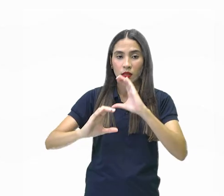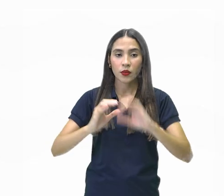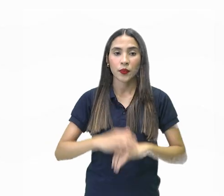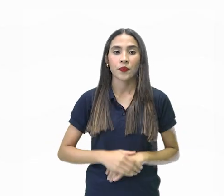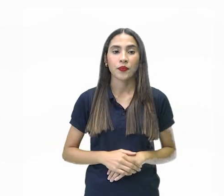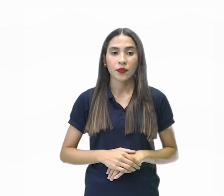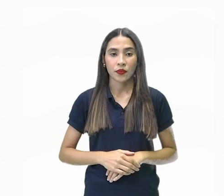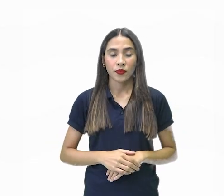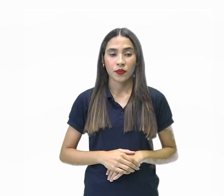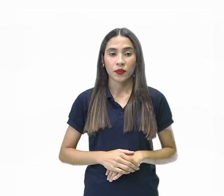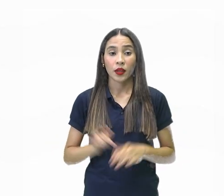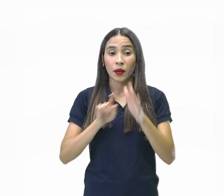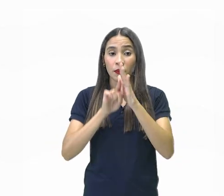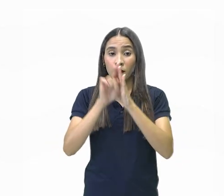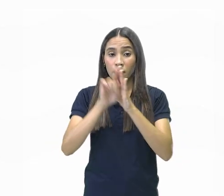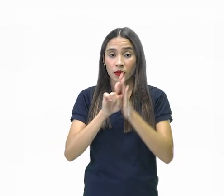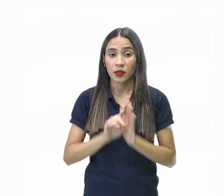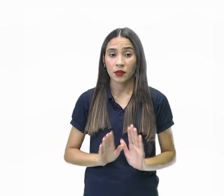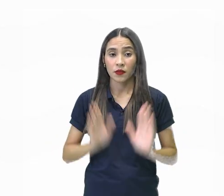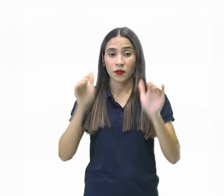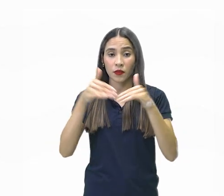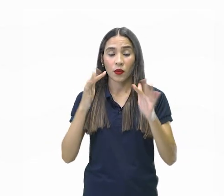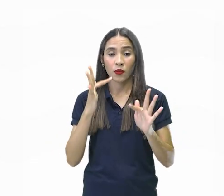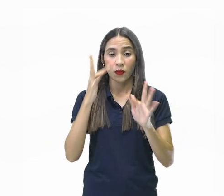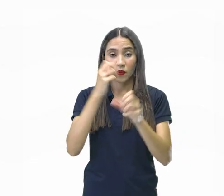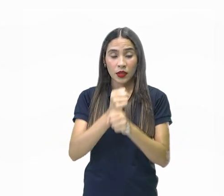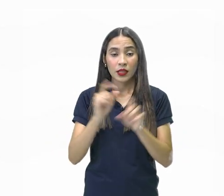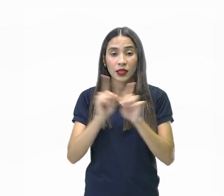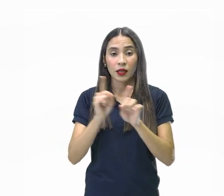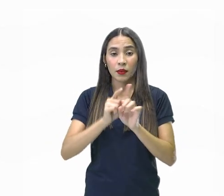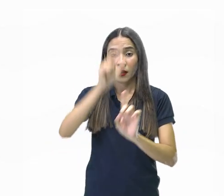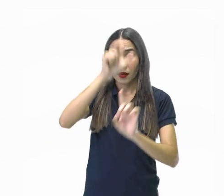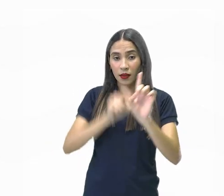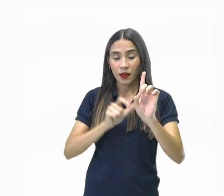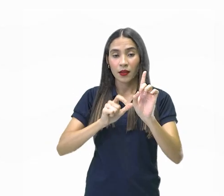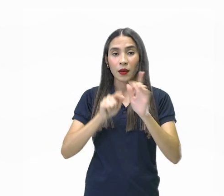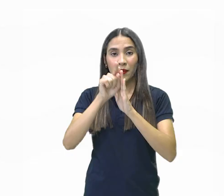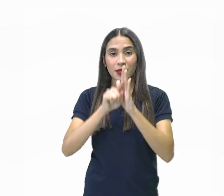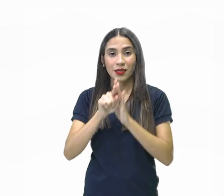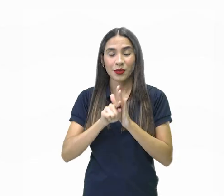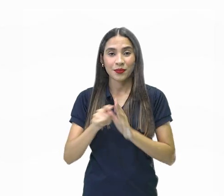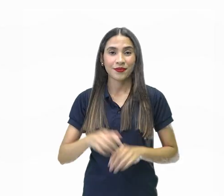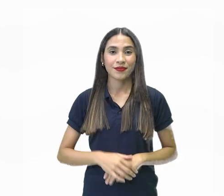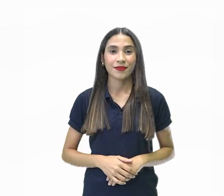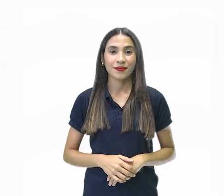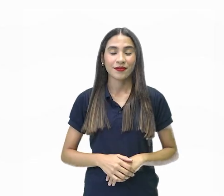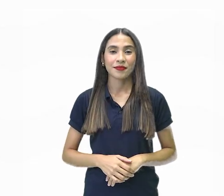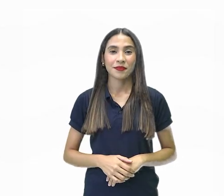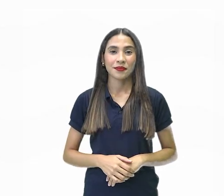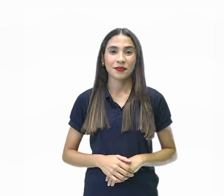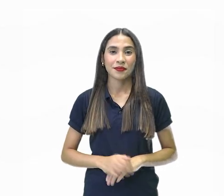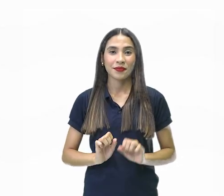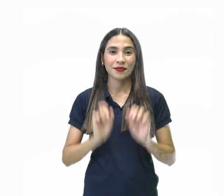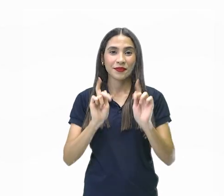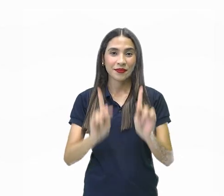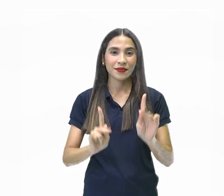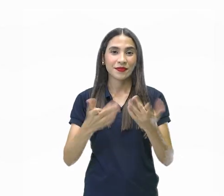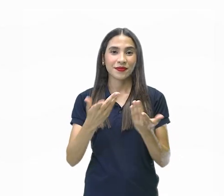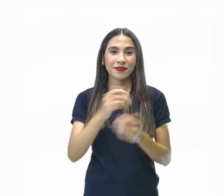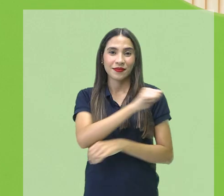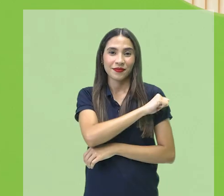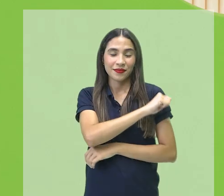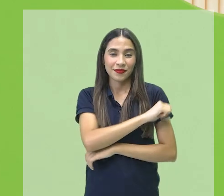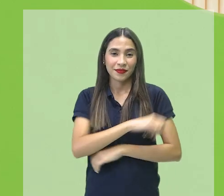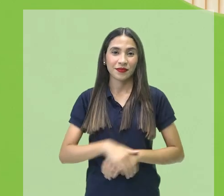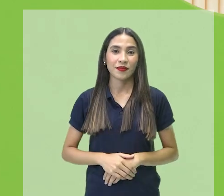divulgação e comunicação, a pesquisa em física e o pesquisador.